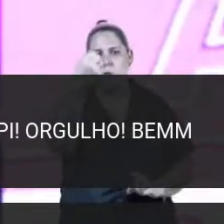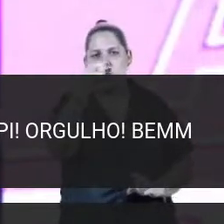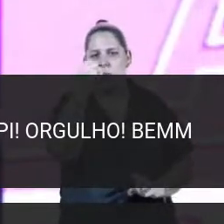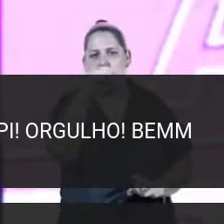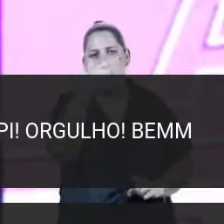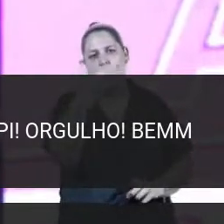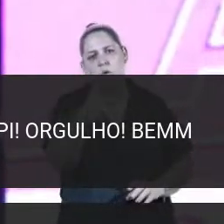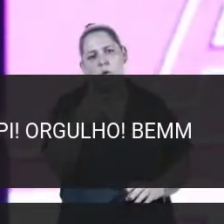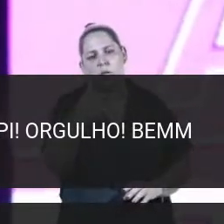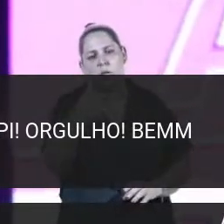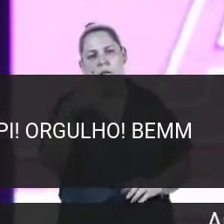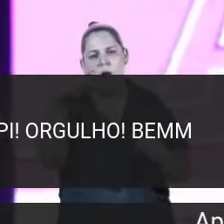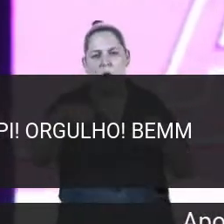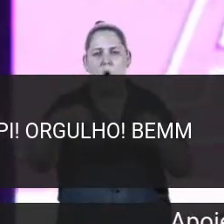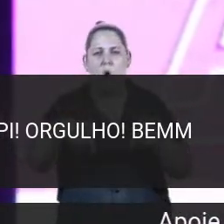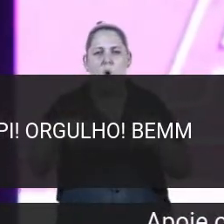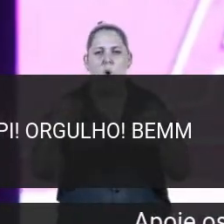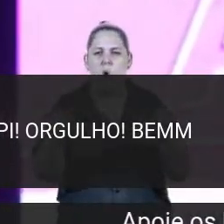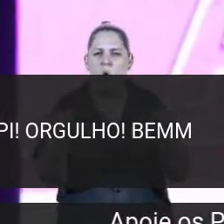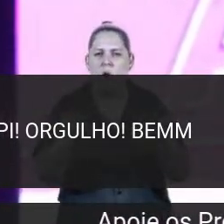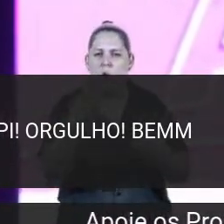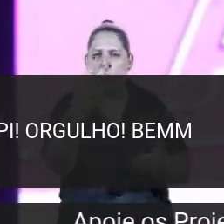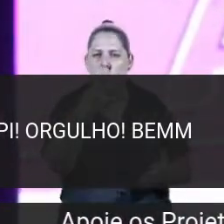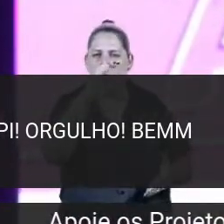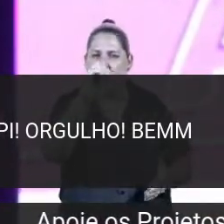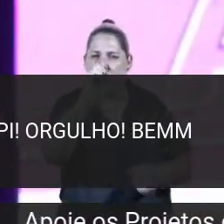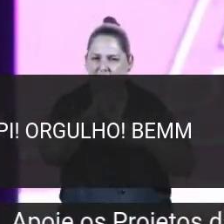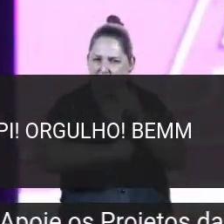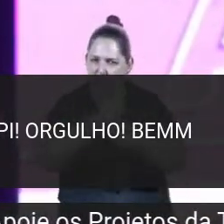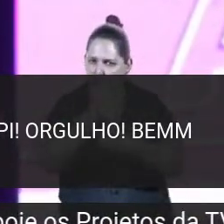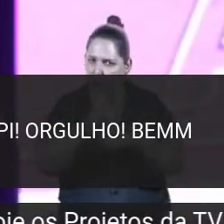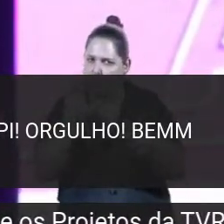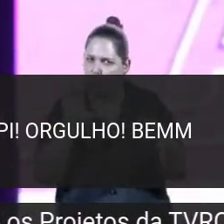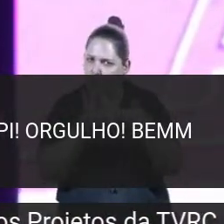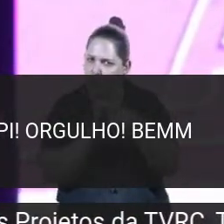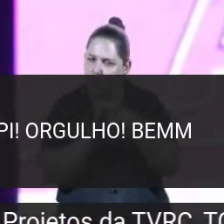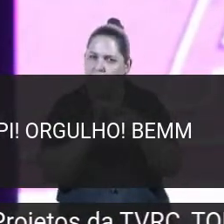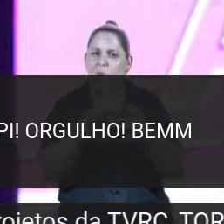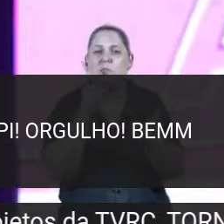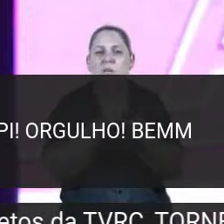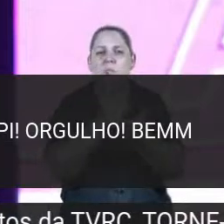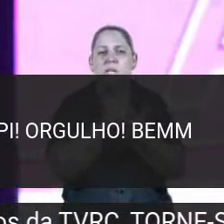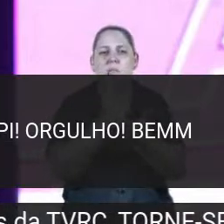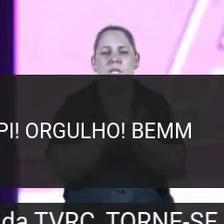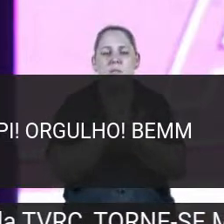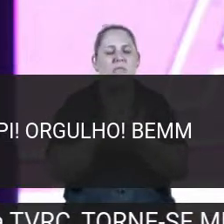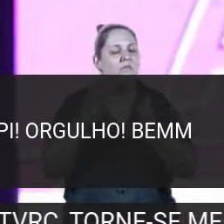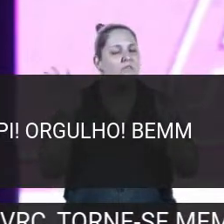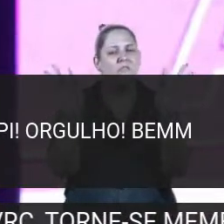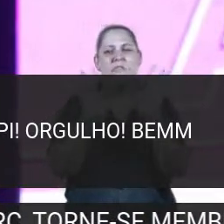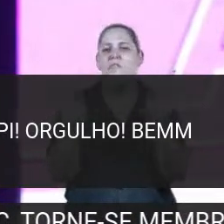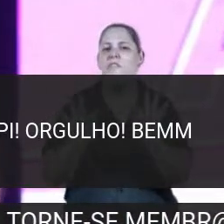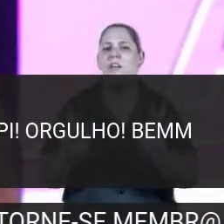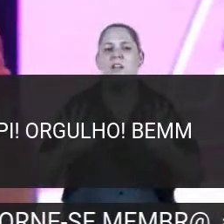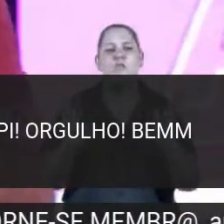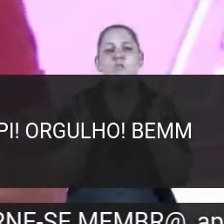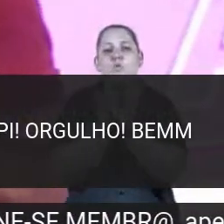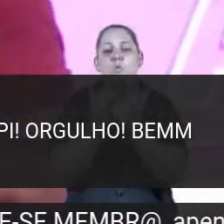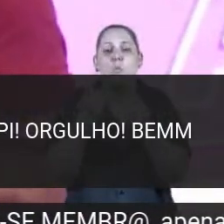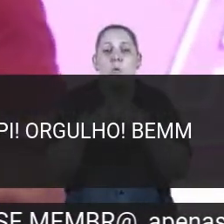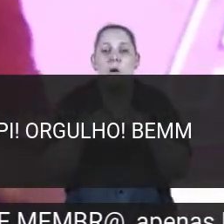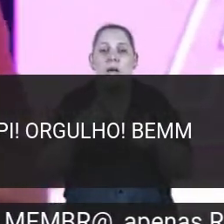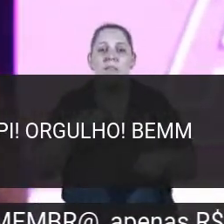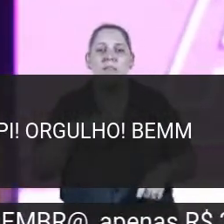1982. Vou fazer agora 40 anos de filiado. E a cada dia eu me orgulho mais desse partido porque tem a